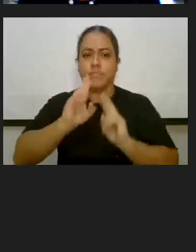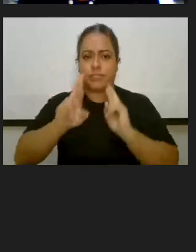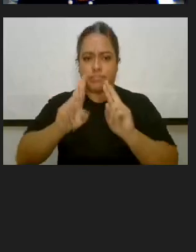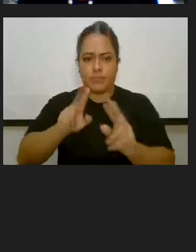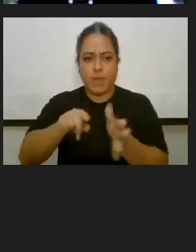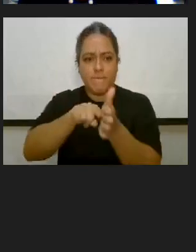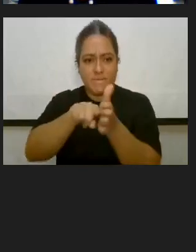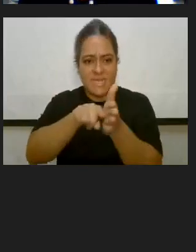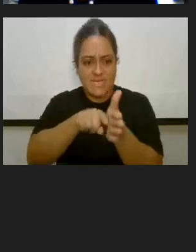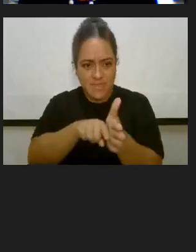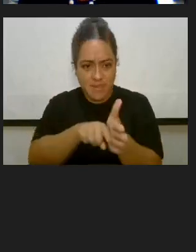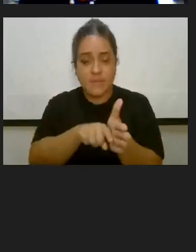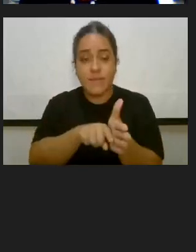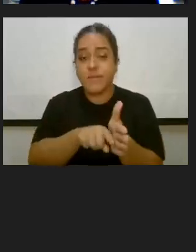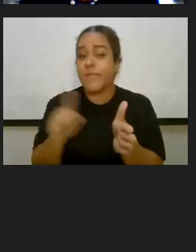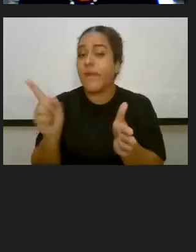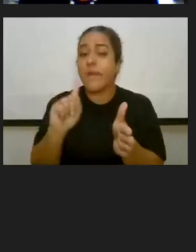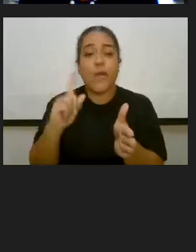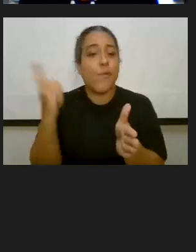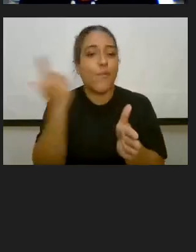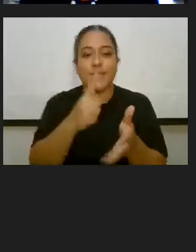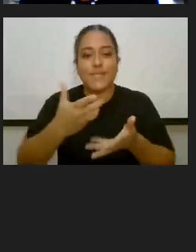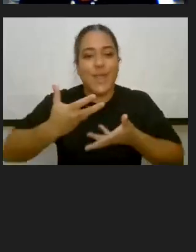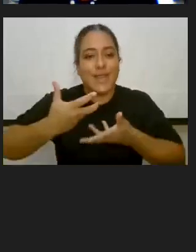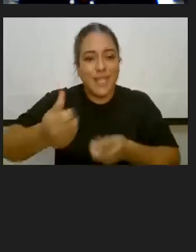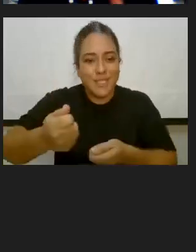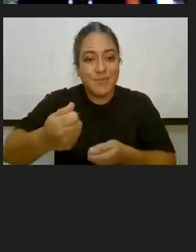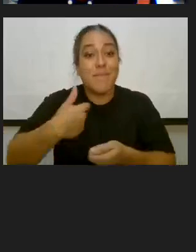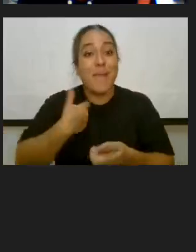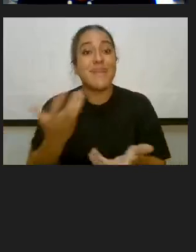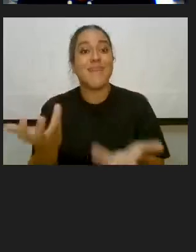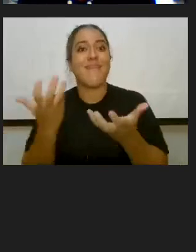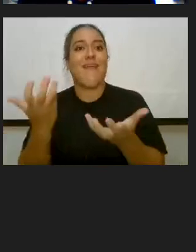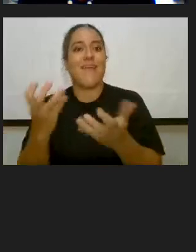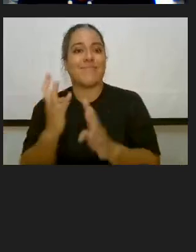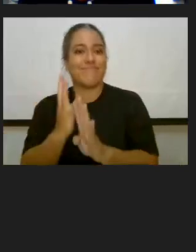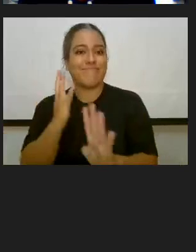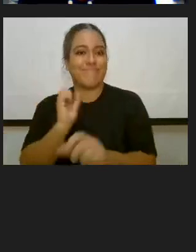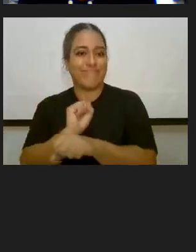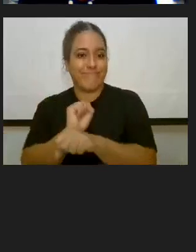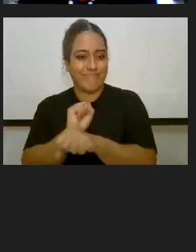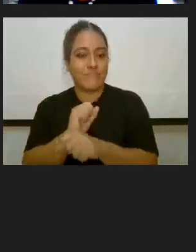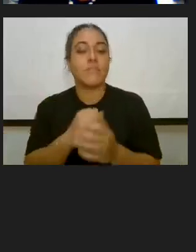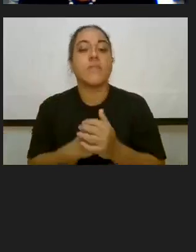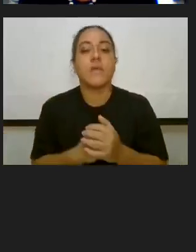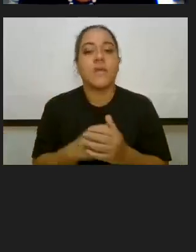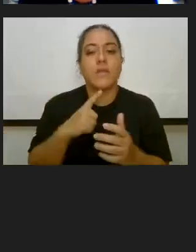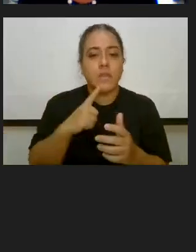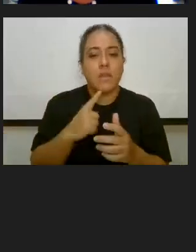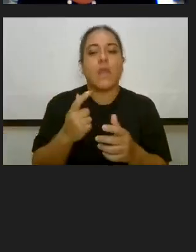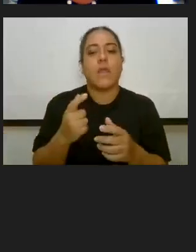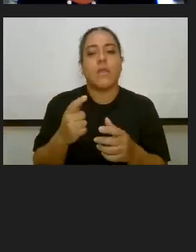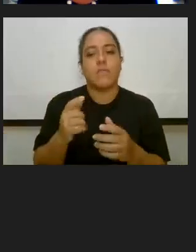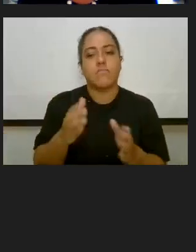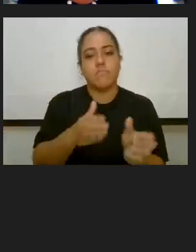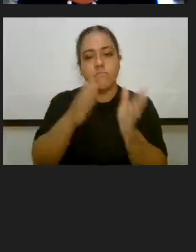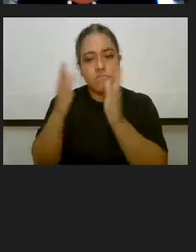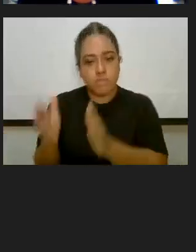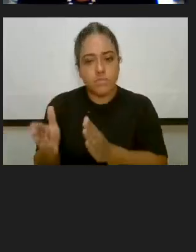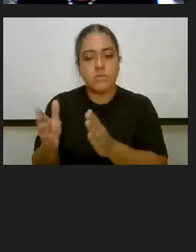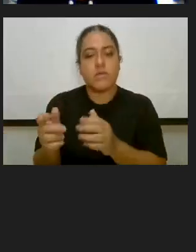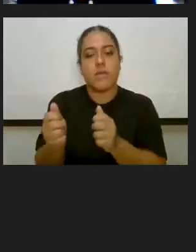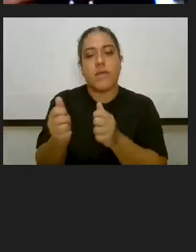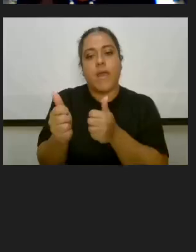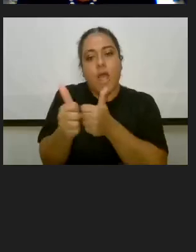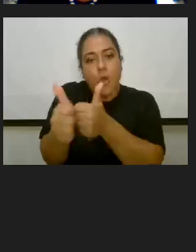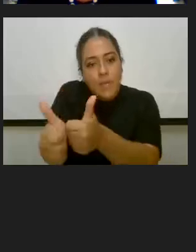estão em atendimento, mas que gostariam de atendimento. Tem ali o acompanhamento psicológico nas escolas,